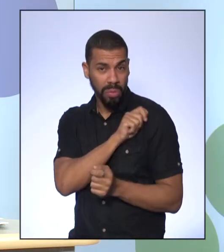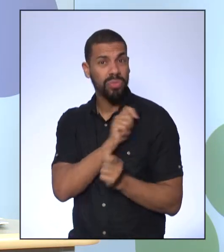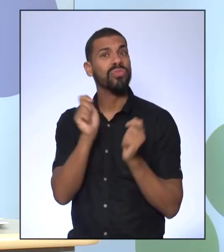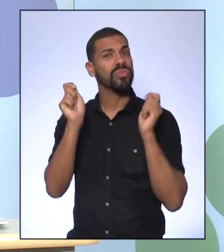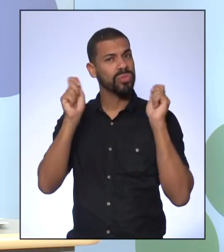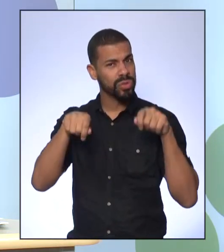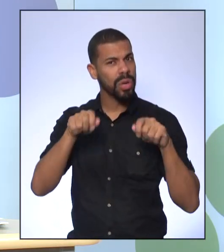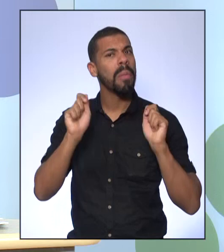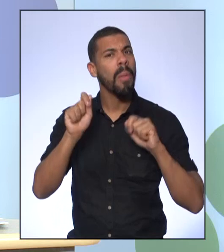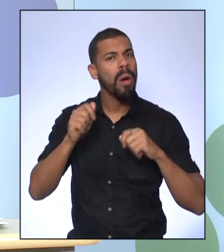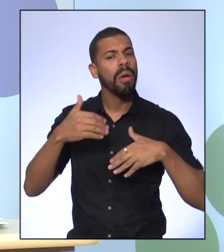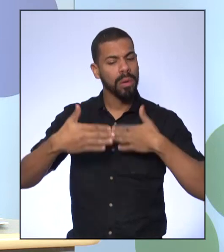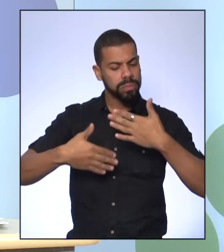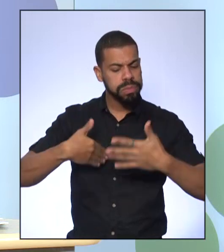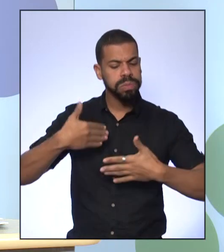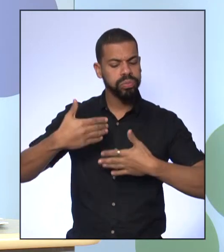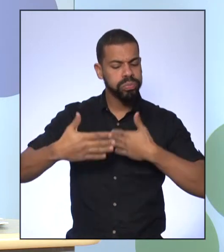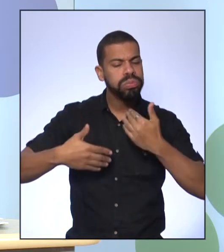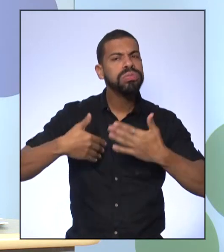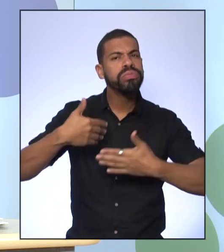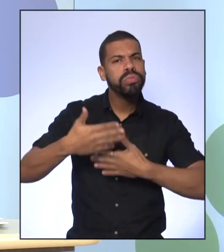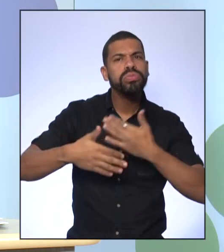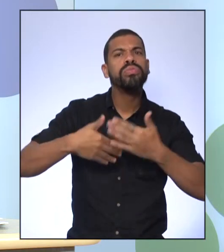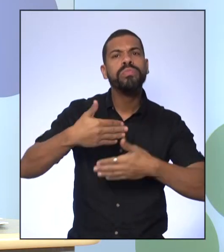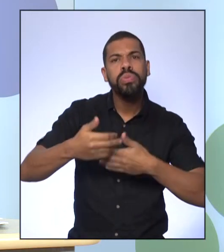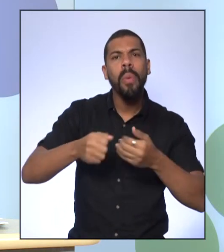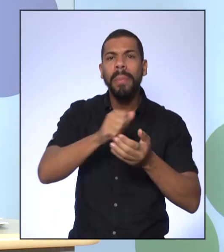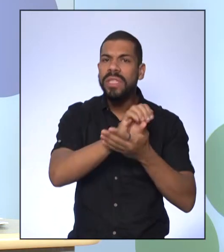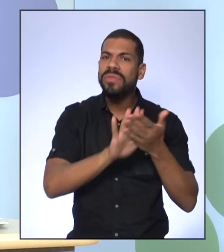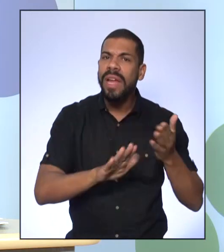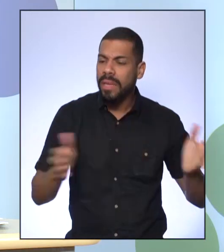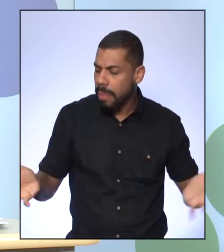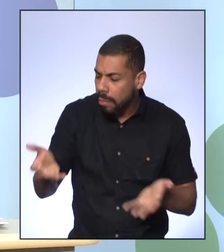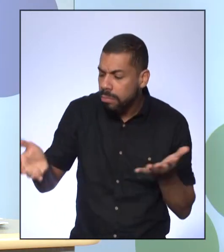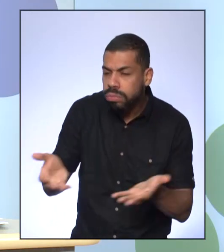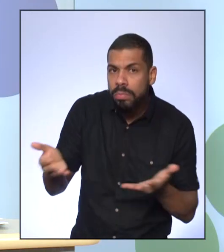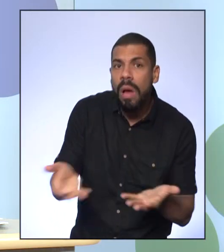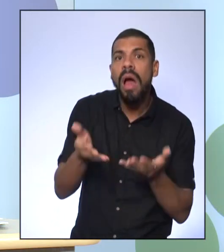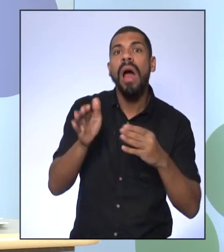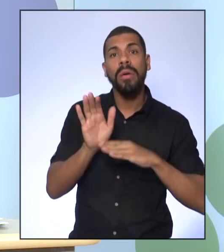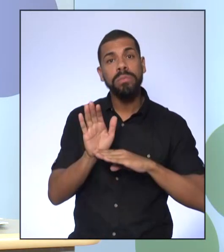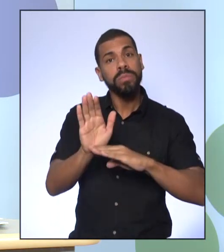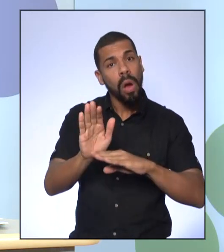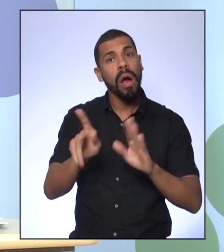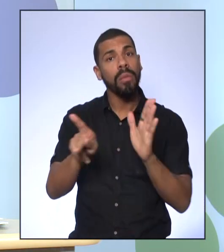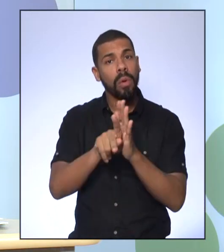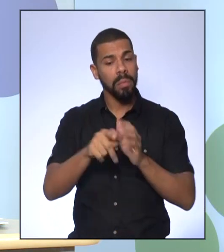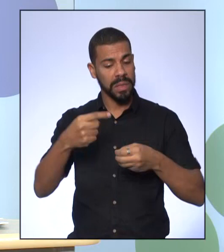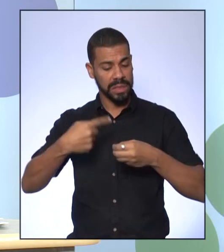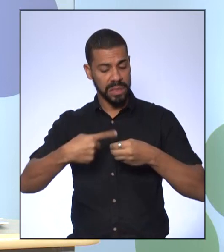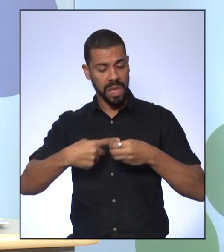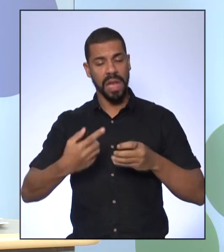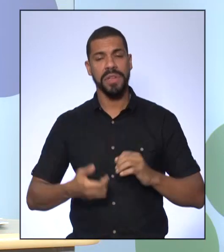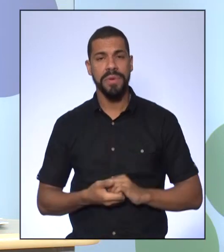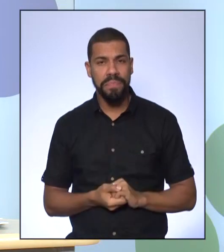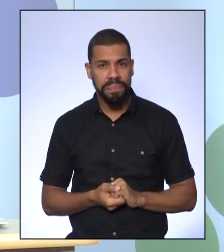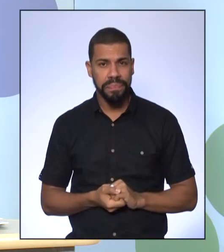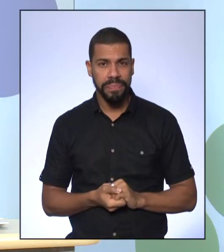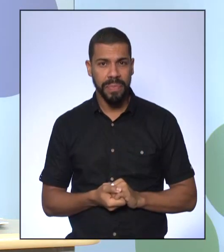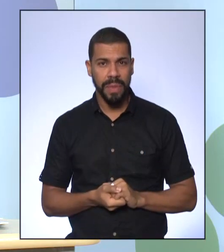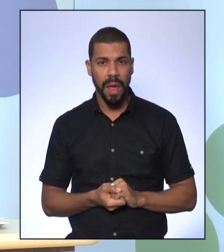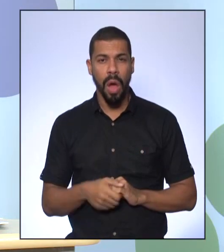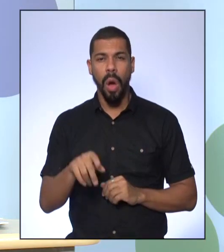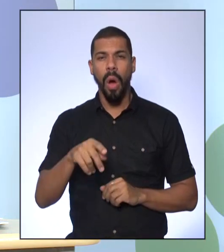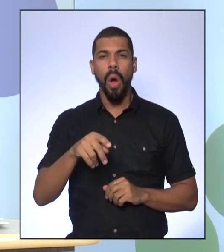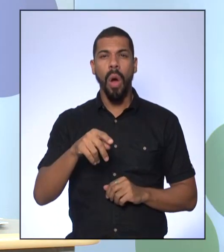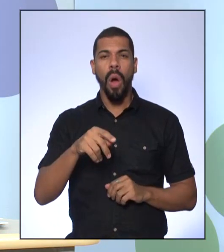desenvolver diversas atividades para ajudar a sua comunidade. Em especial, essa campanha do